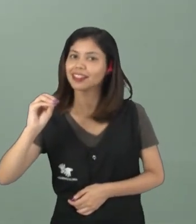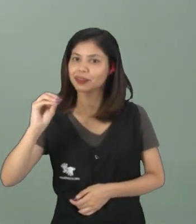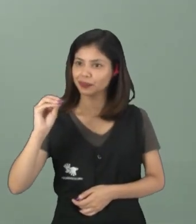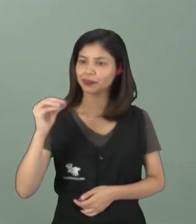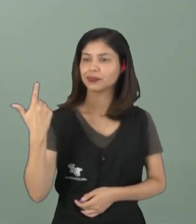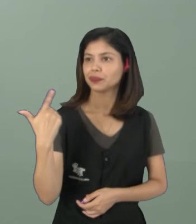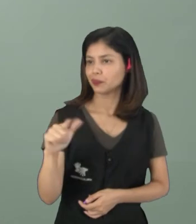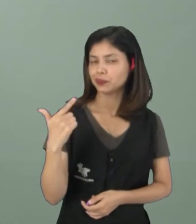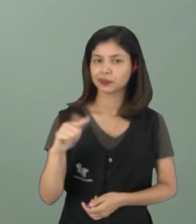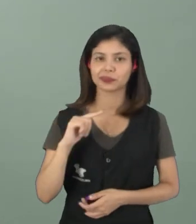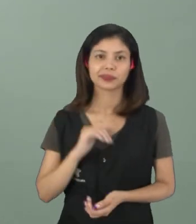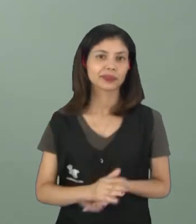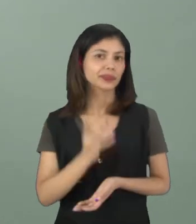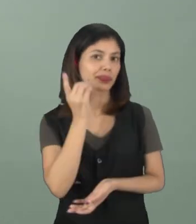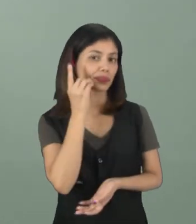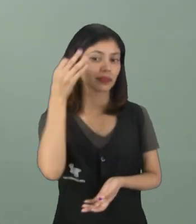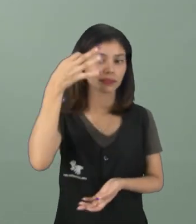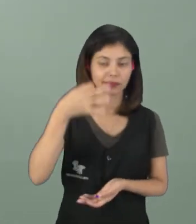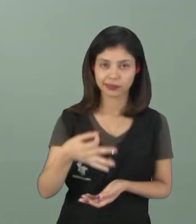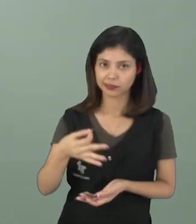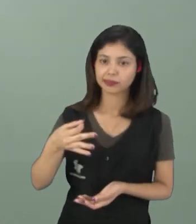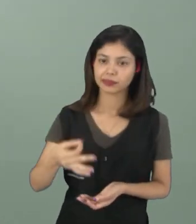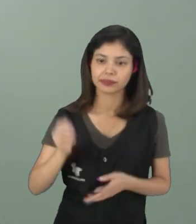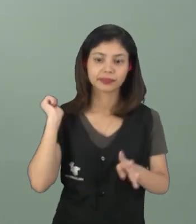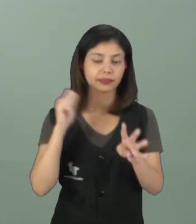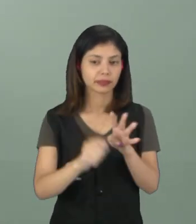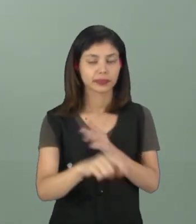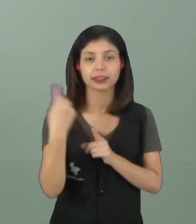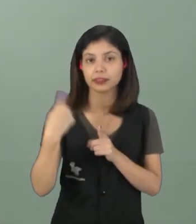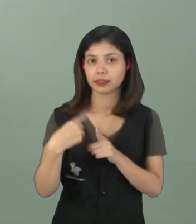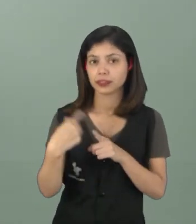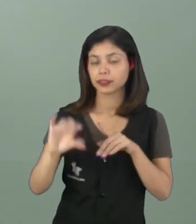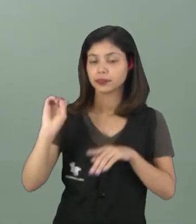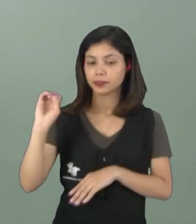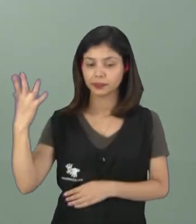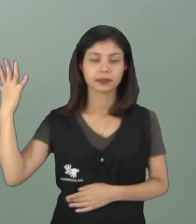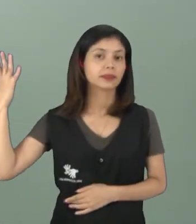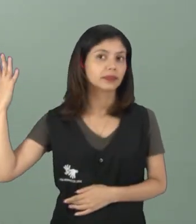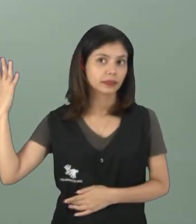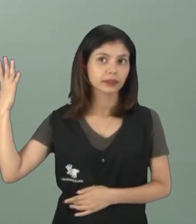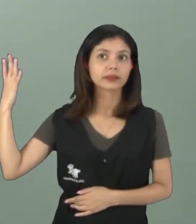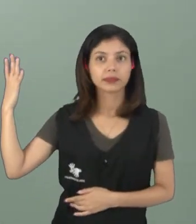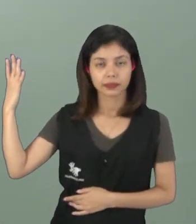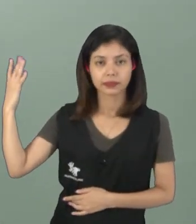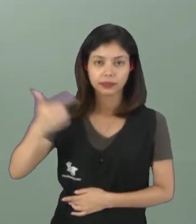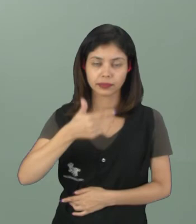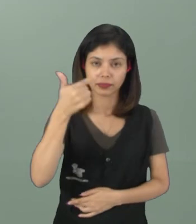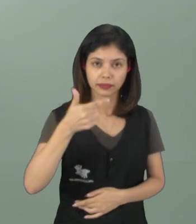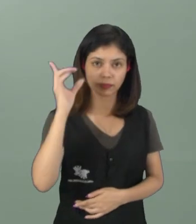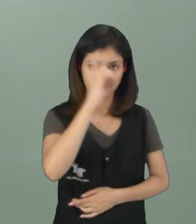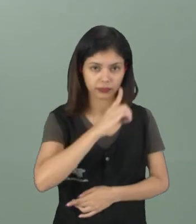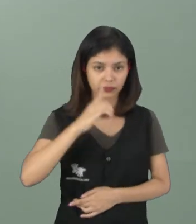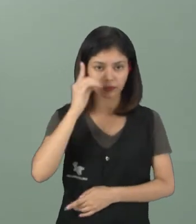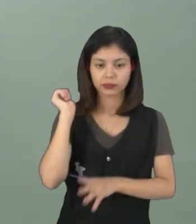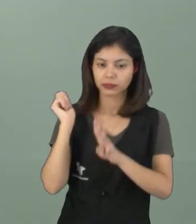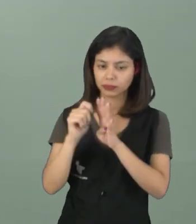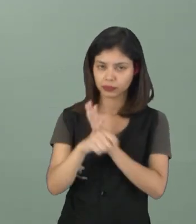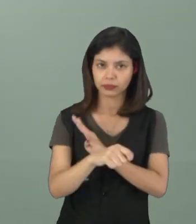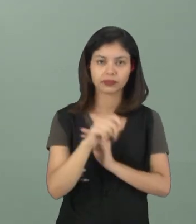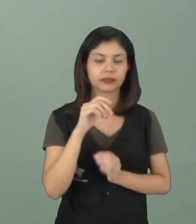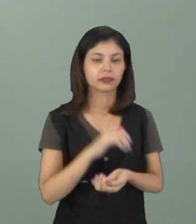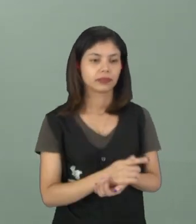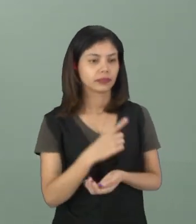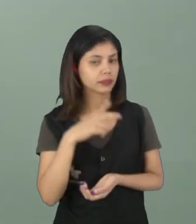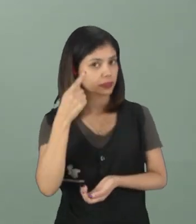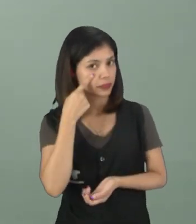não temos o dia específico do mês porque ele acontece no segundo domingo do mês